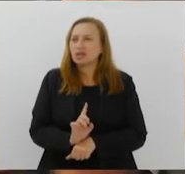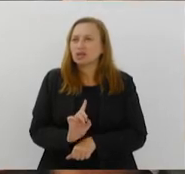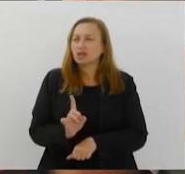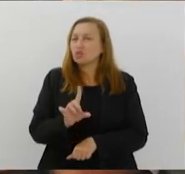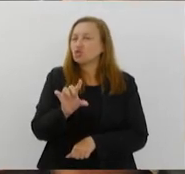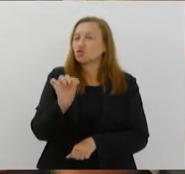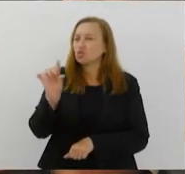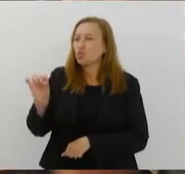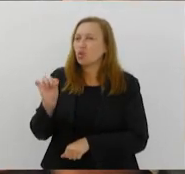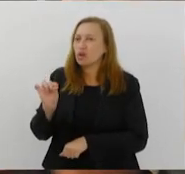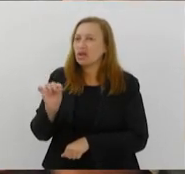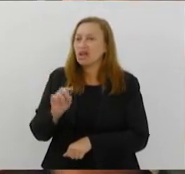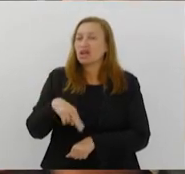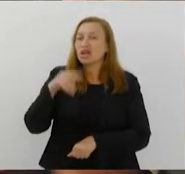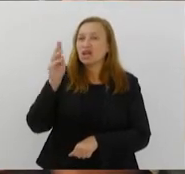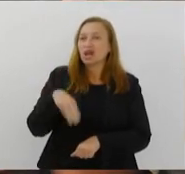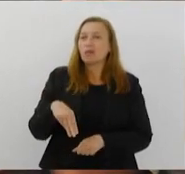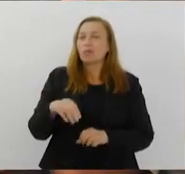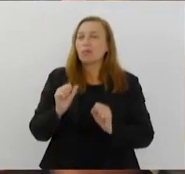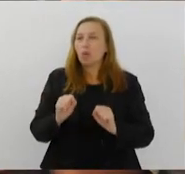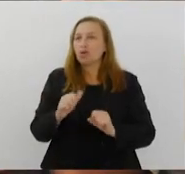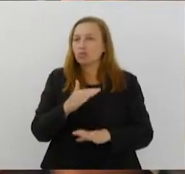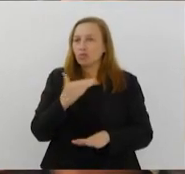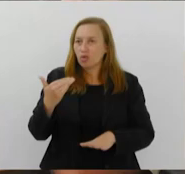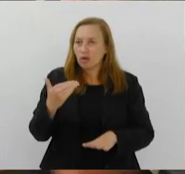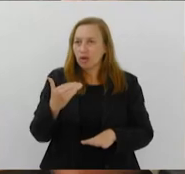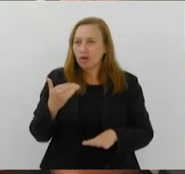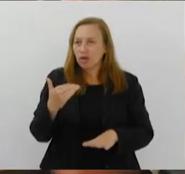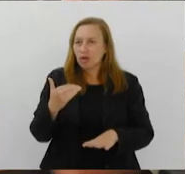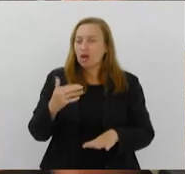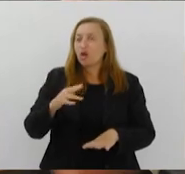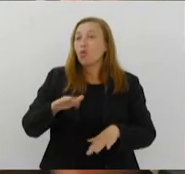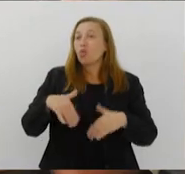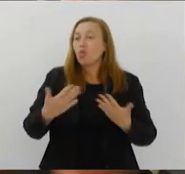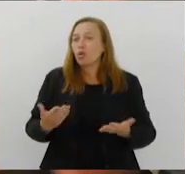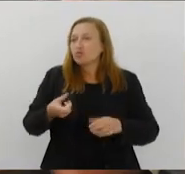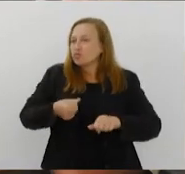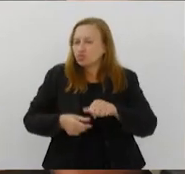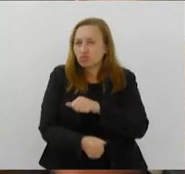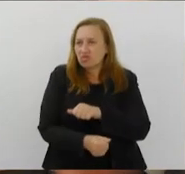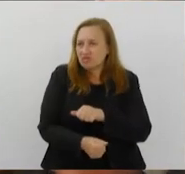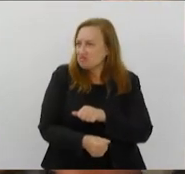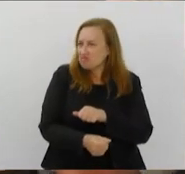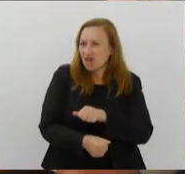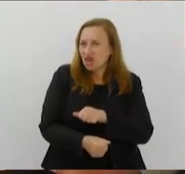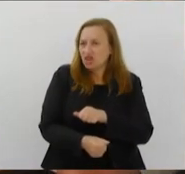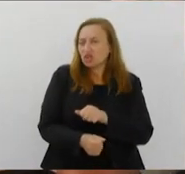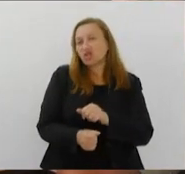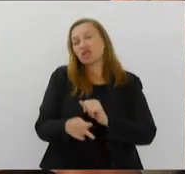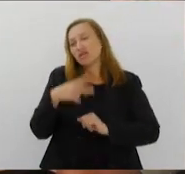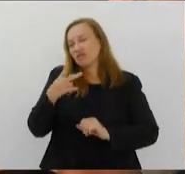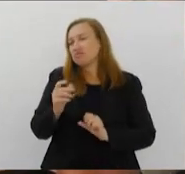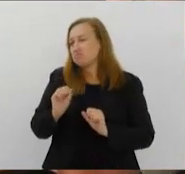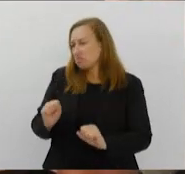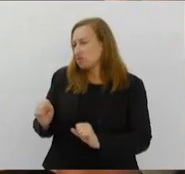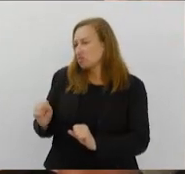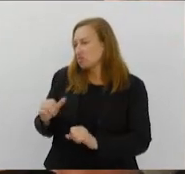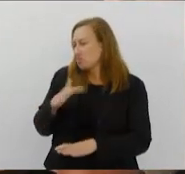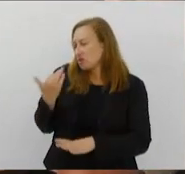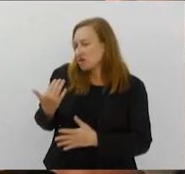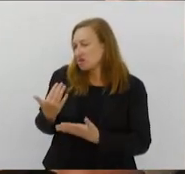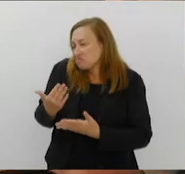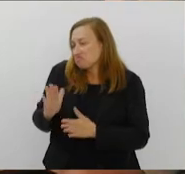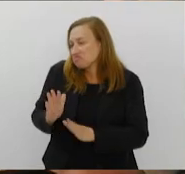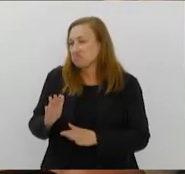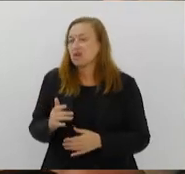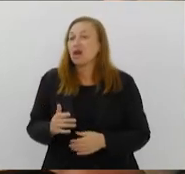quem pode morrer. Quando o Estado não investe em saneamento, ele está dizendo, ó, vocês podem morrer, está tudo bem, mas o Estado também escolhe